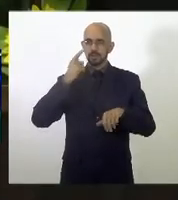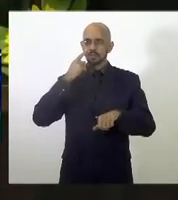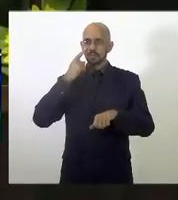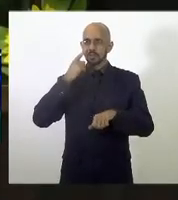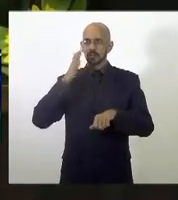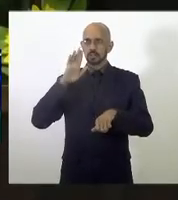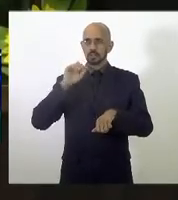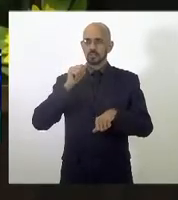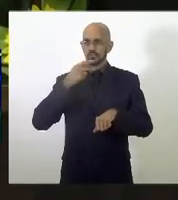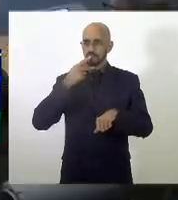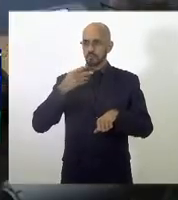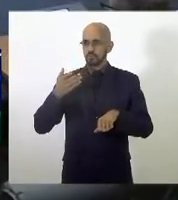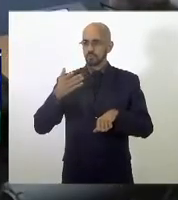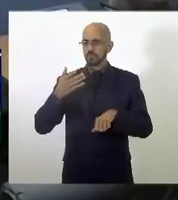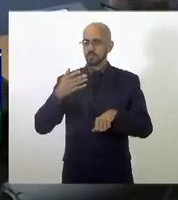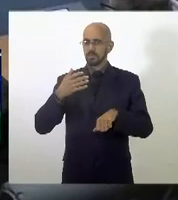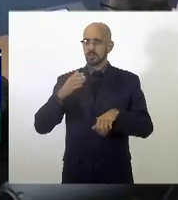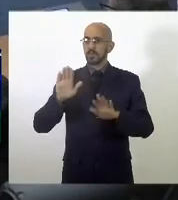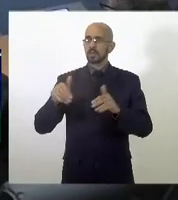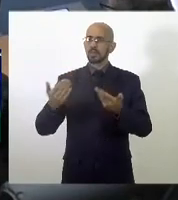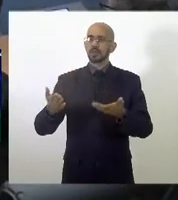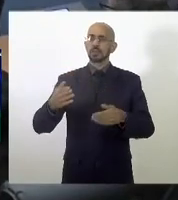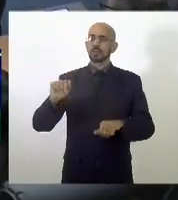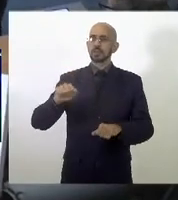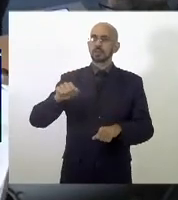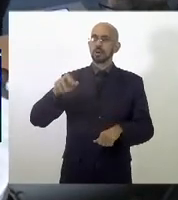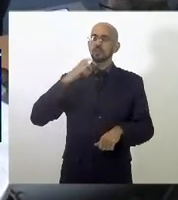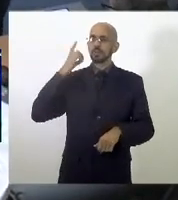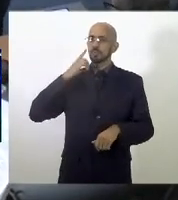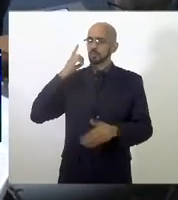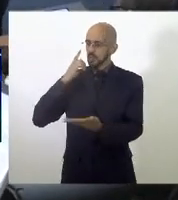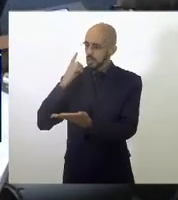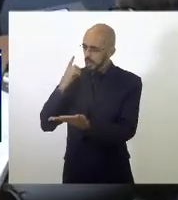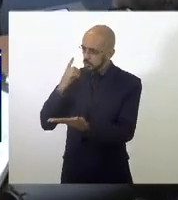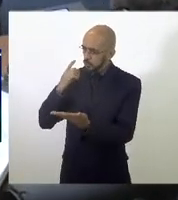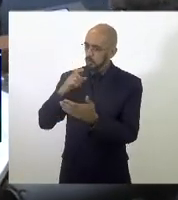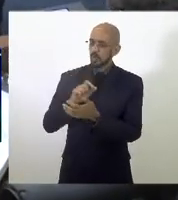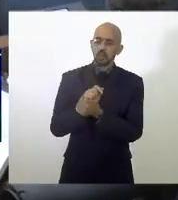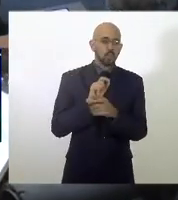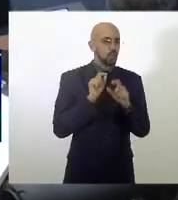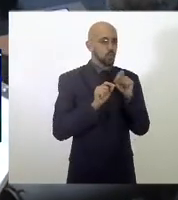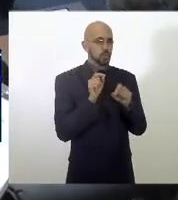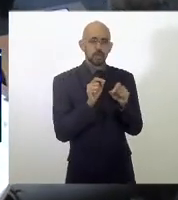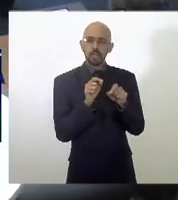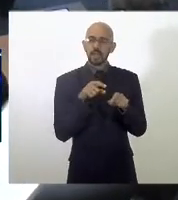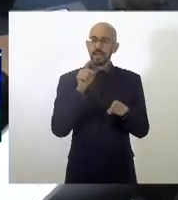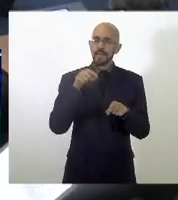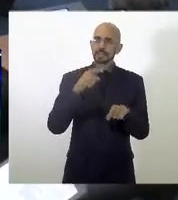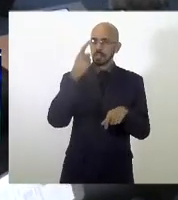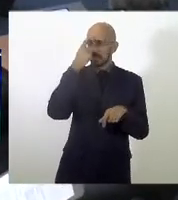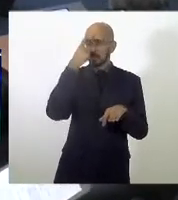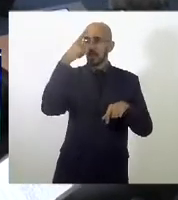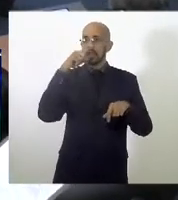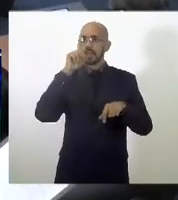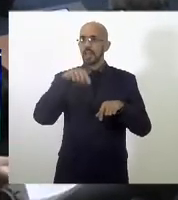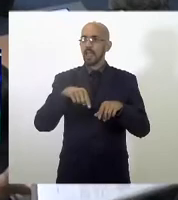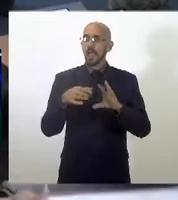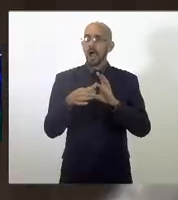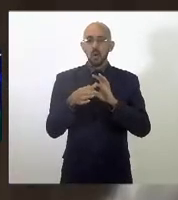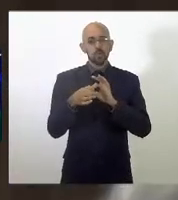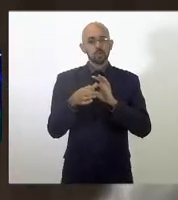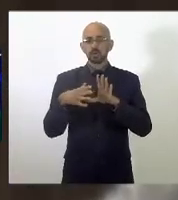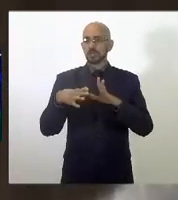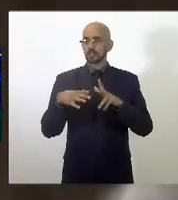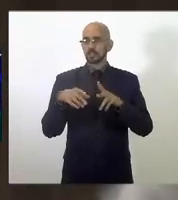lá. Deputado Rodrigo Amorim, na verdade, nesse dispositivo, é um dispositivo meramente autorizativo. Se